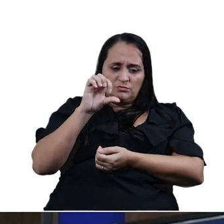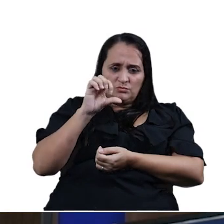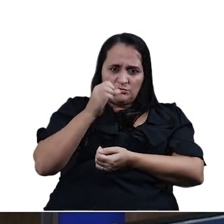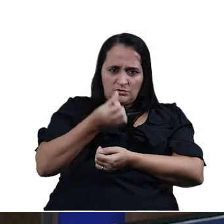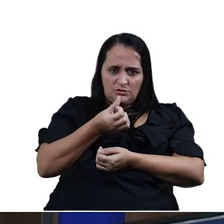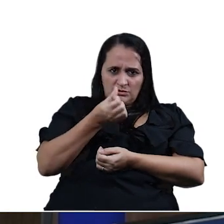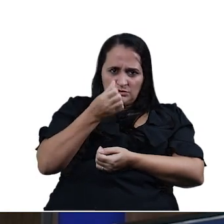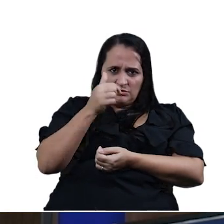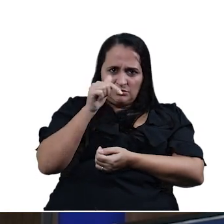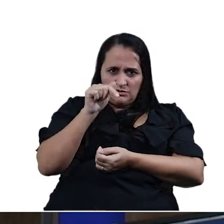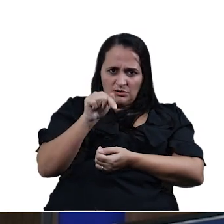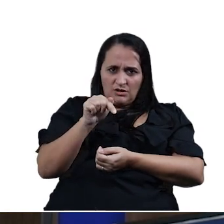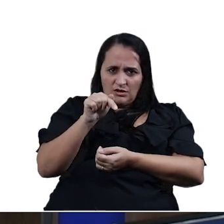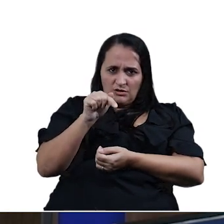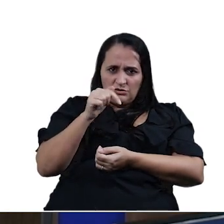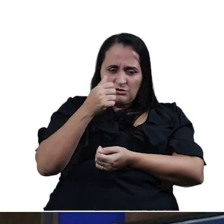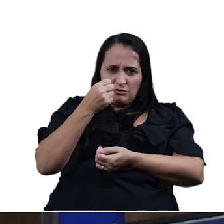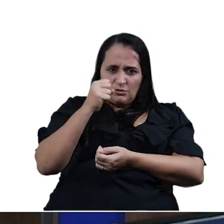5, 6,